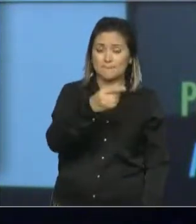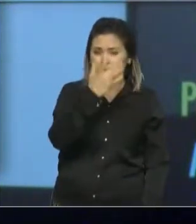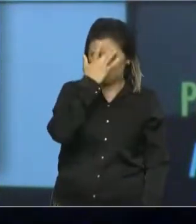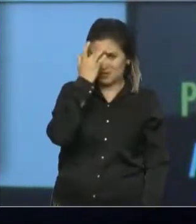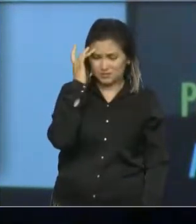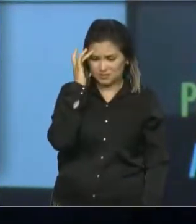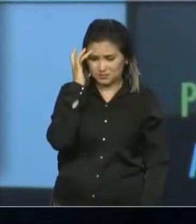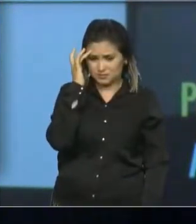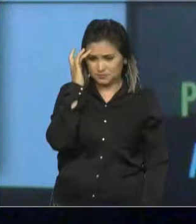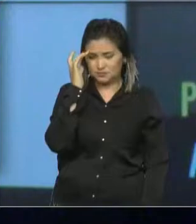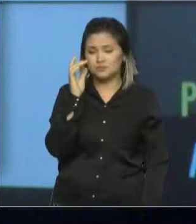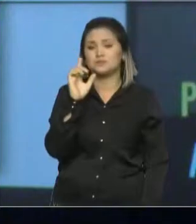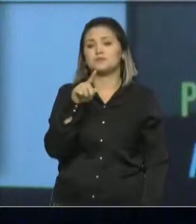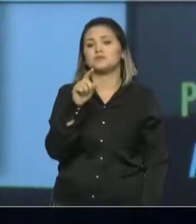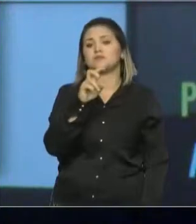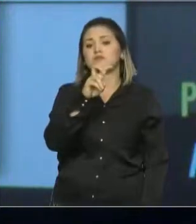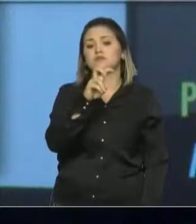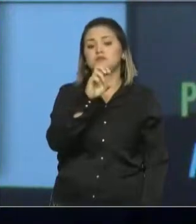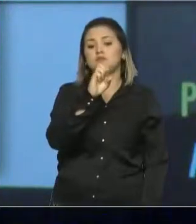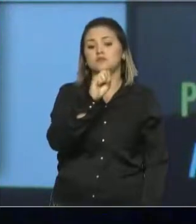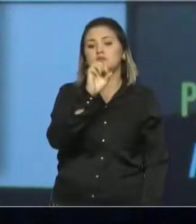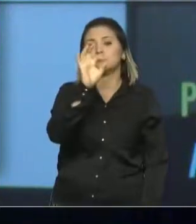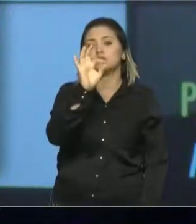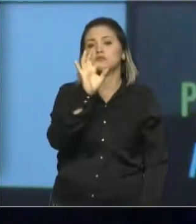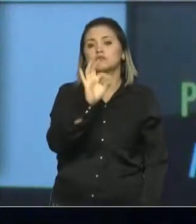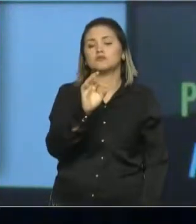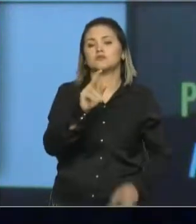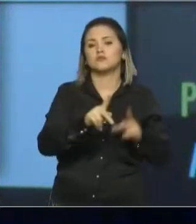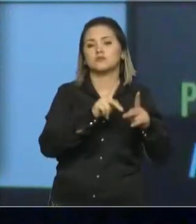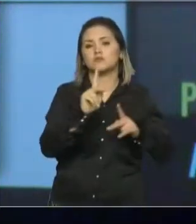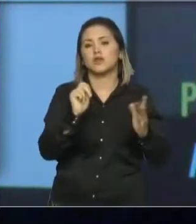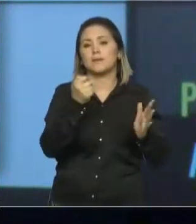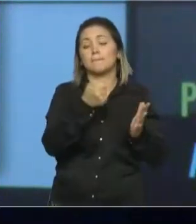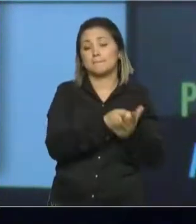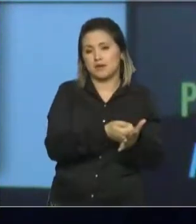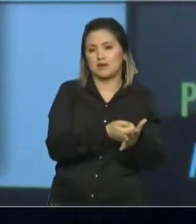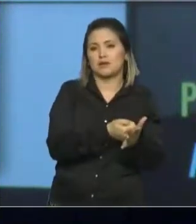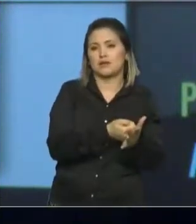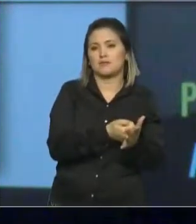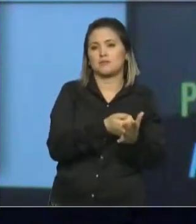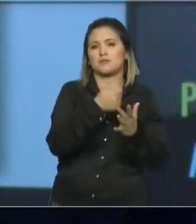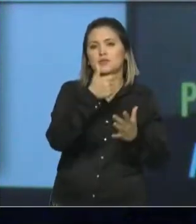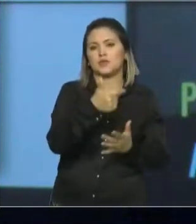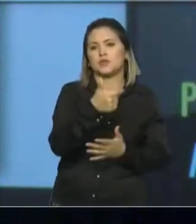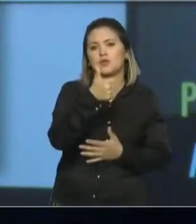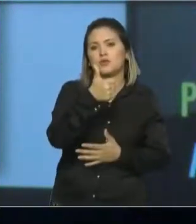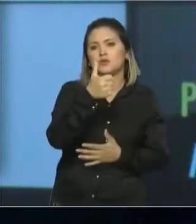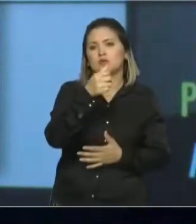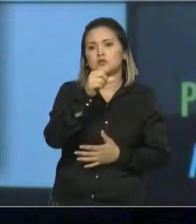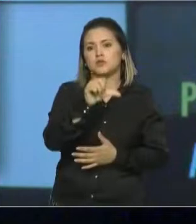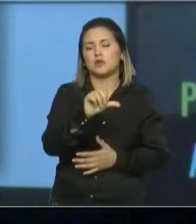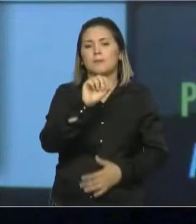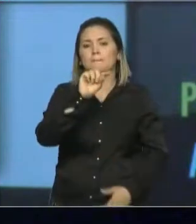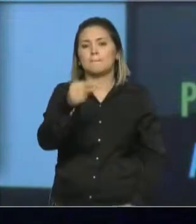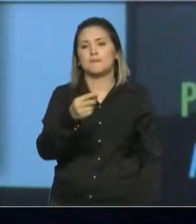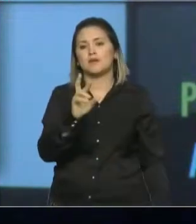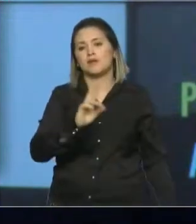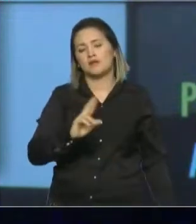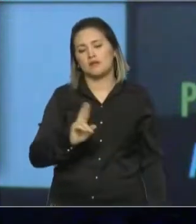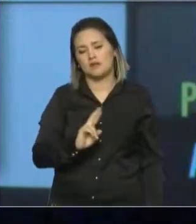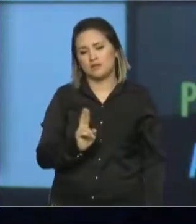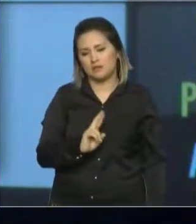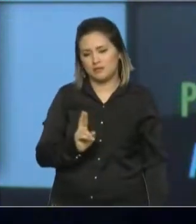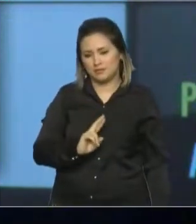habitantes, teria 58% da população, ele pagaria por mês R$ 219 mil